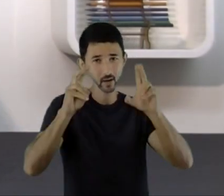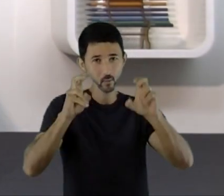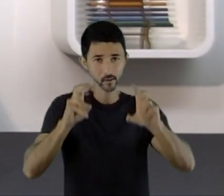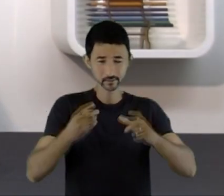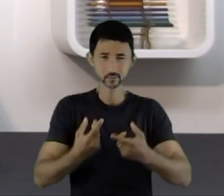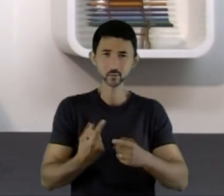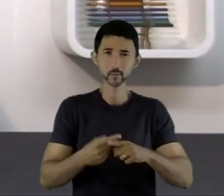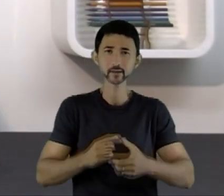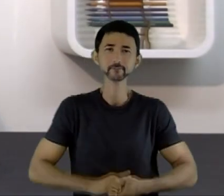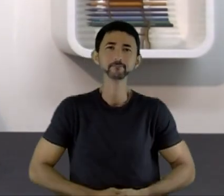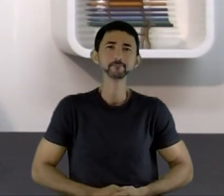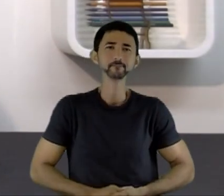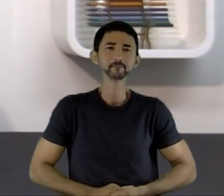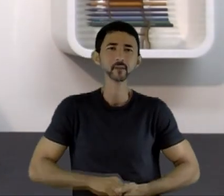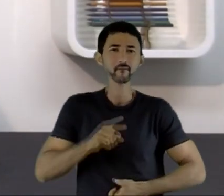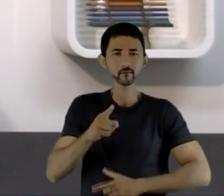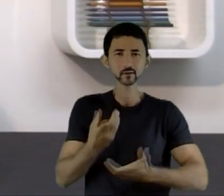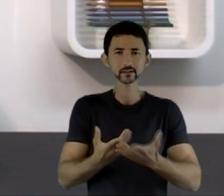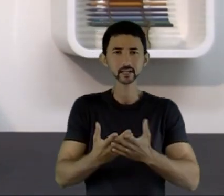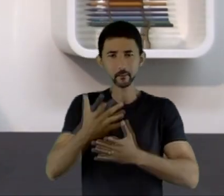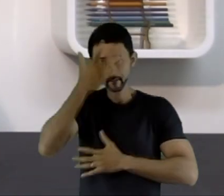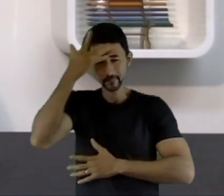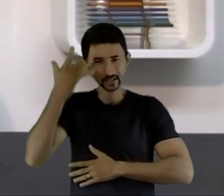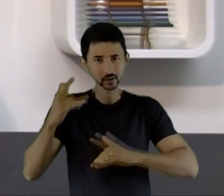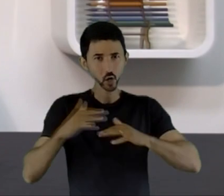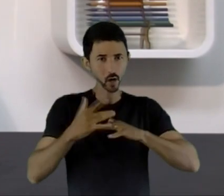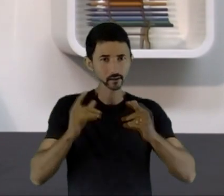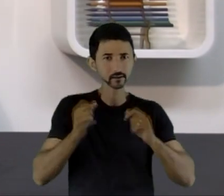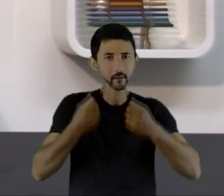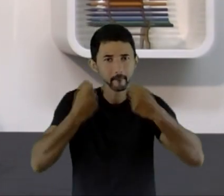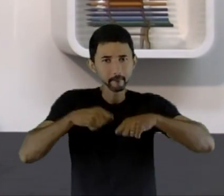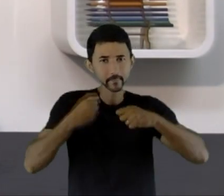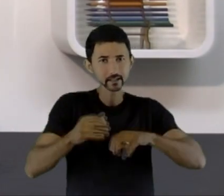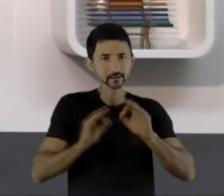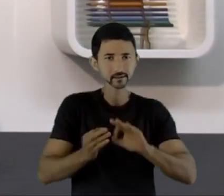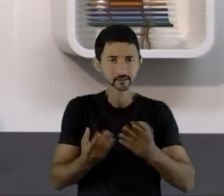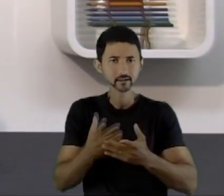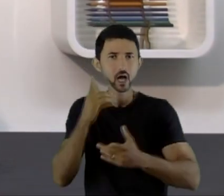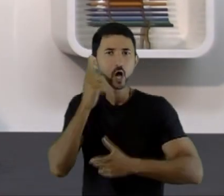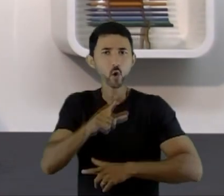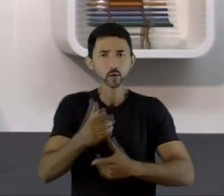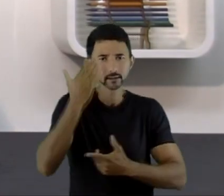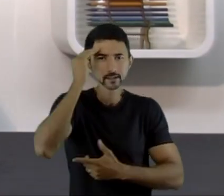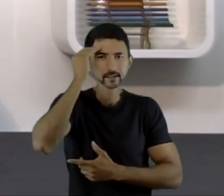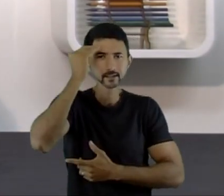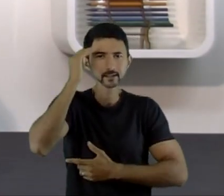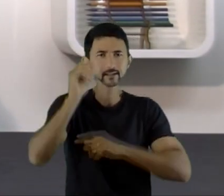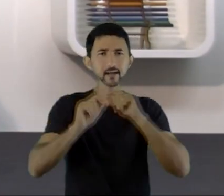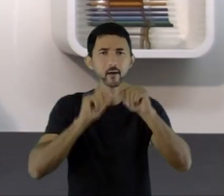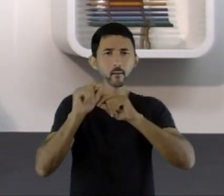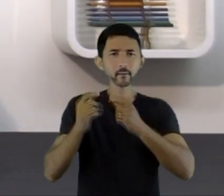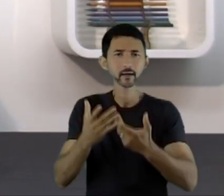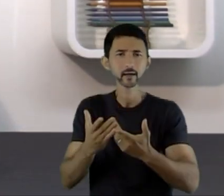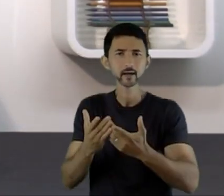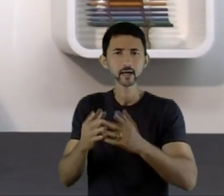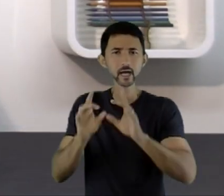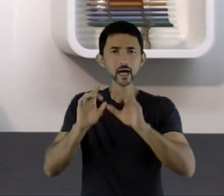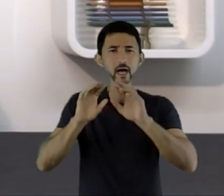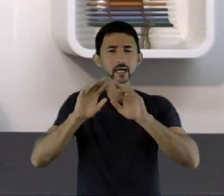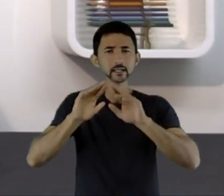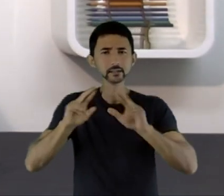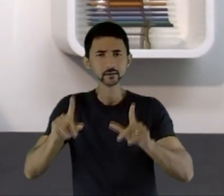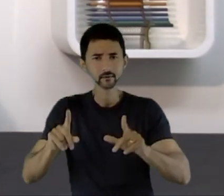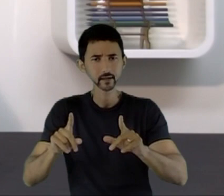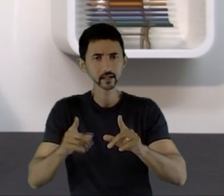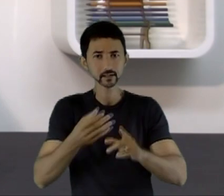disso, porque você, como cidadão que você é, precisa conseguir compreender a diferença entre você